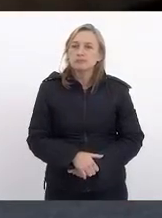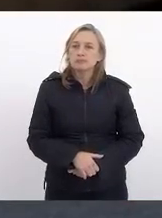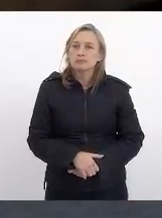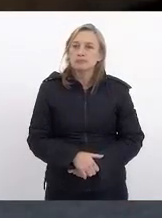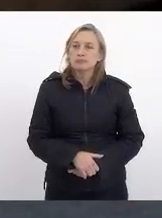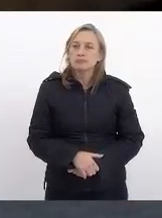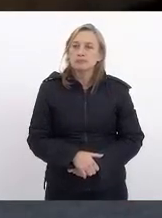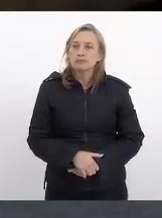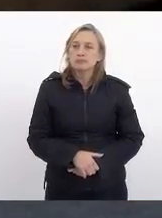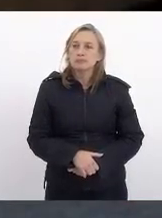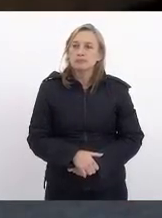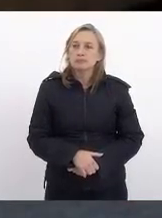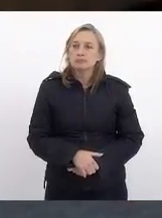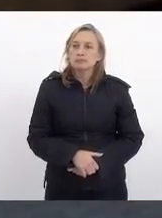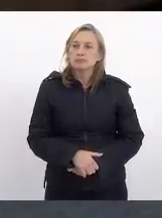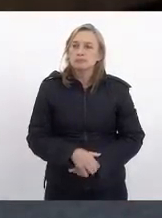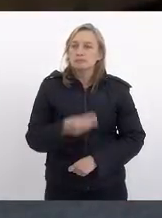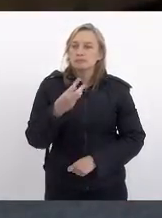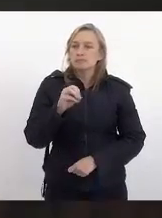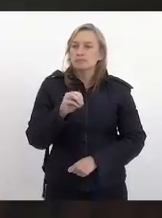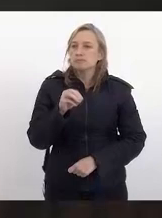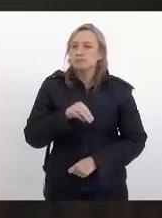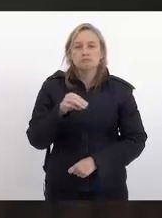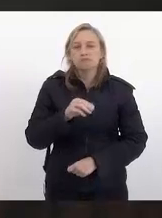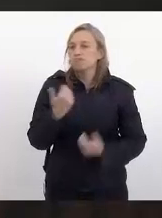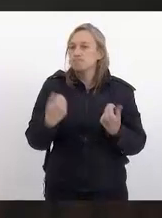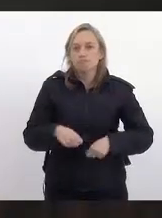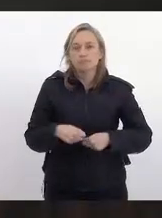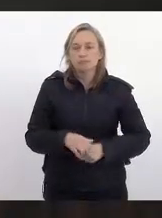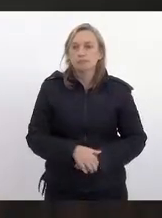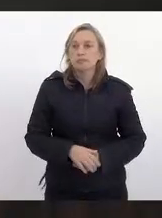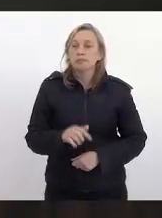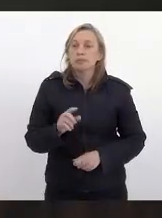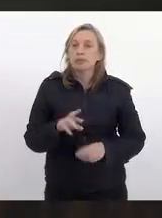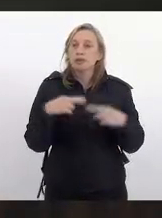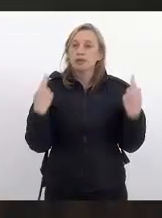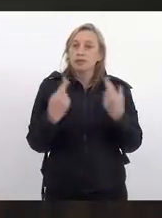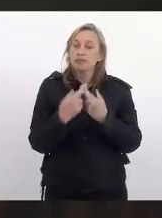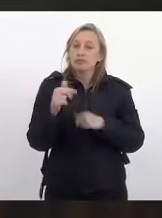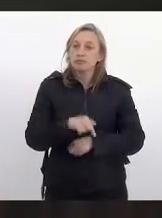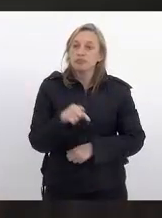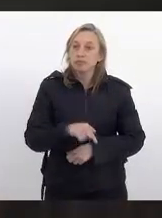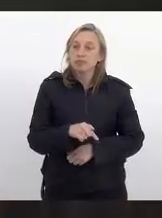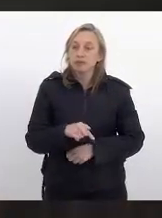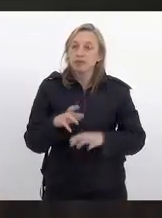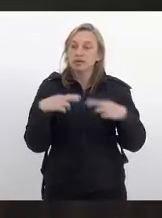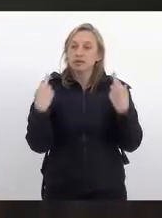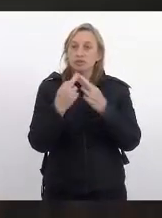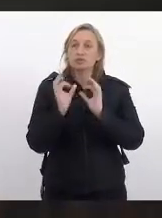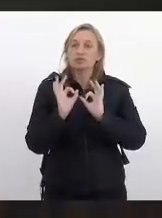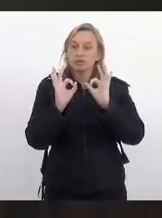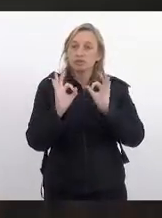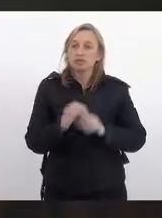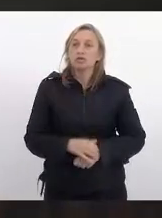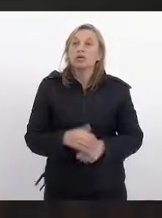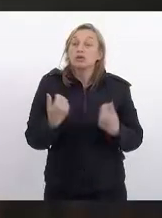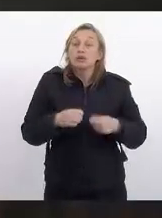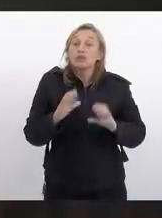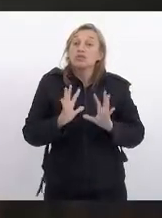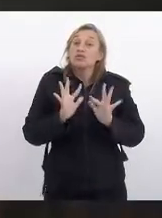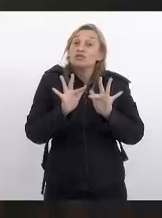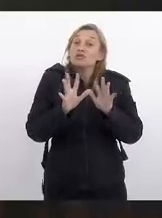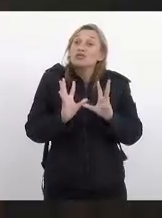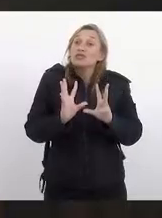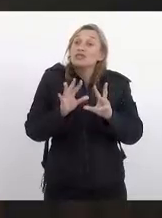uma prorrogação no plenário de 30 minutos essa seção aqui é uma sessão extraordinária eu preciso